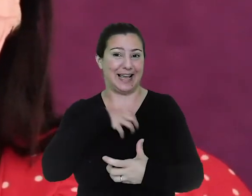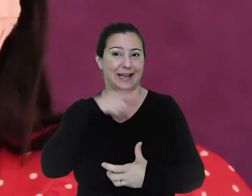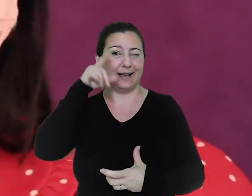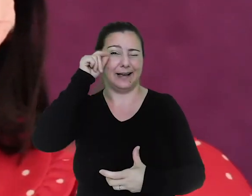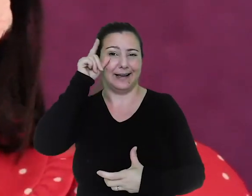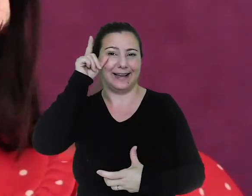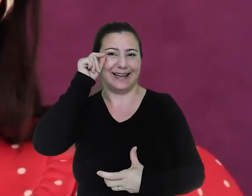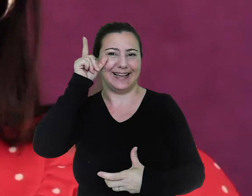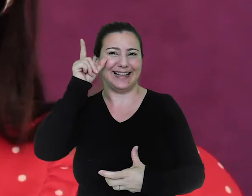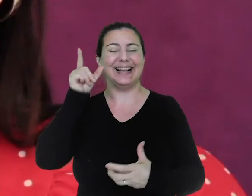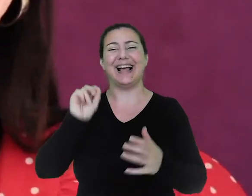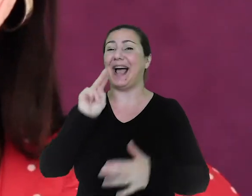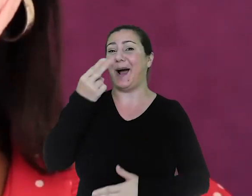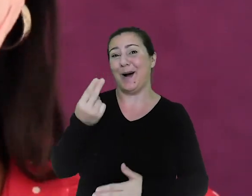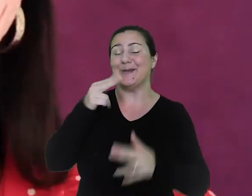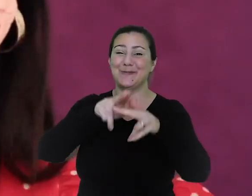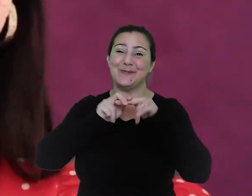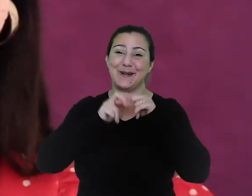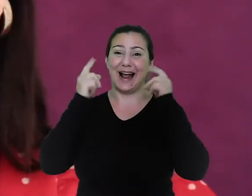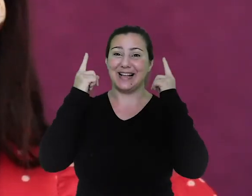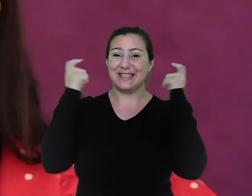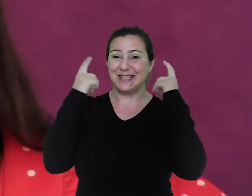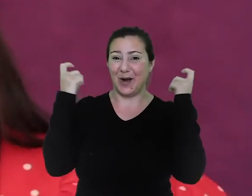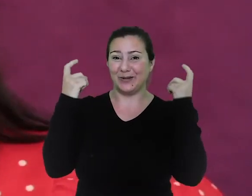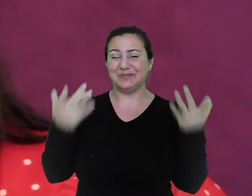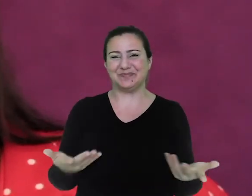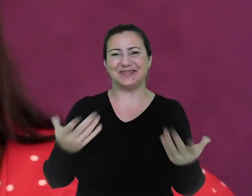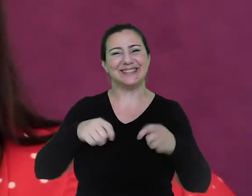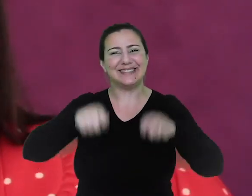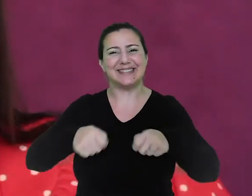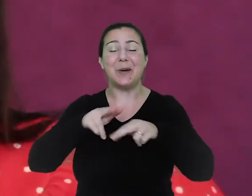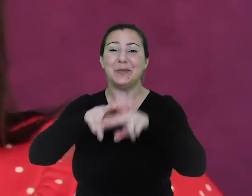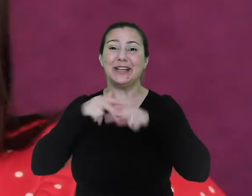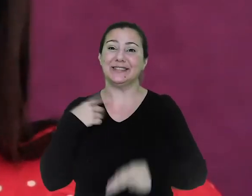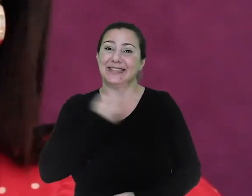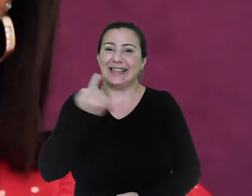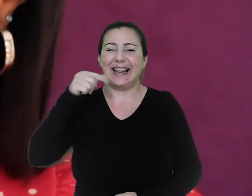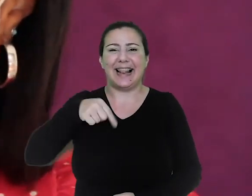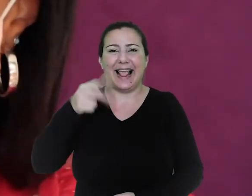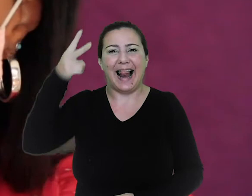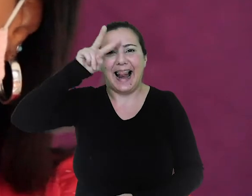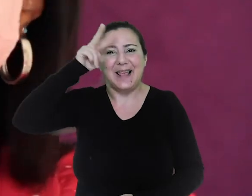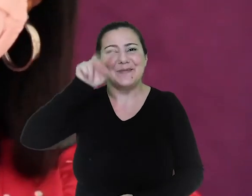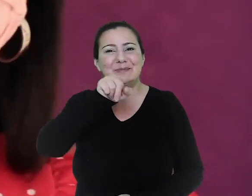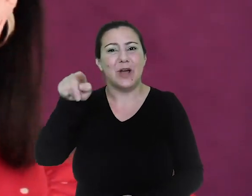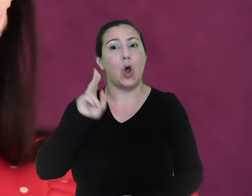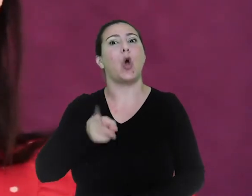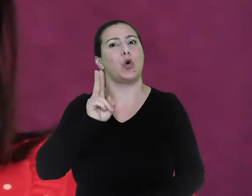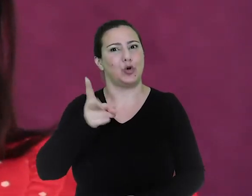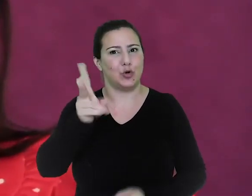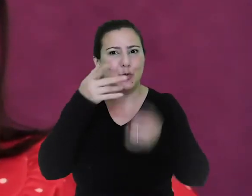por uma piscadinha ou pelo som e é por isso que a gente tá aqui também para lembrar para você